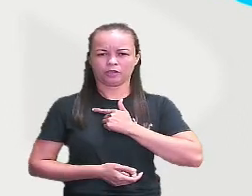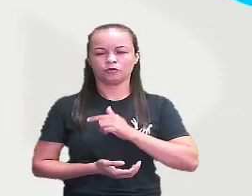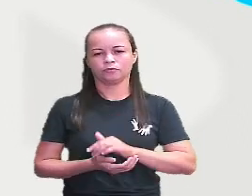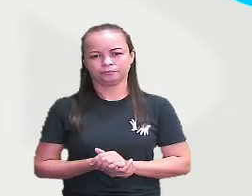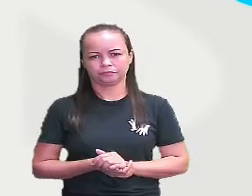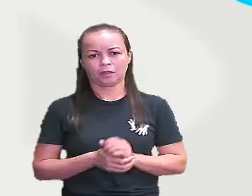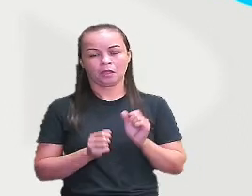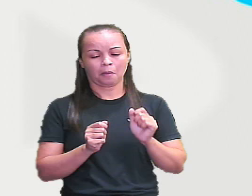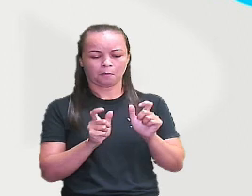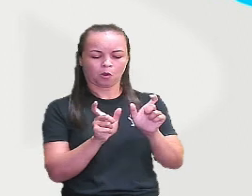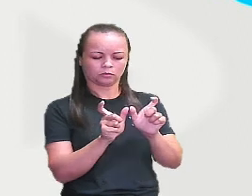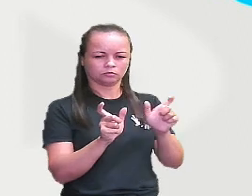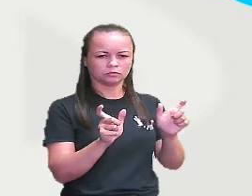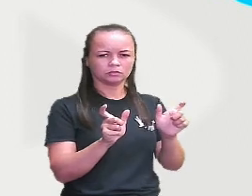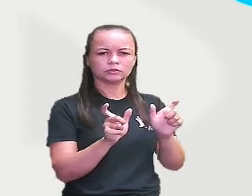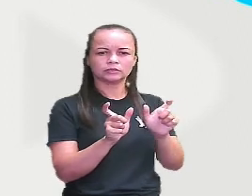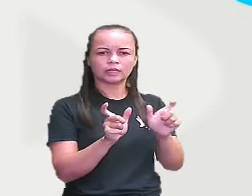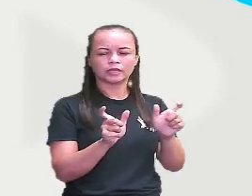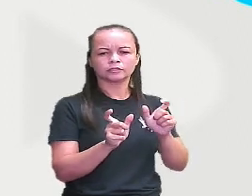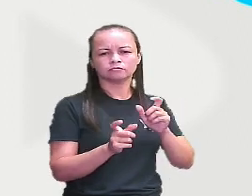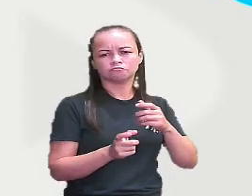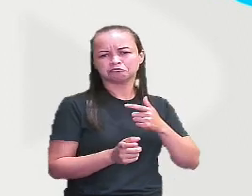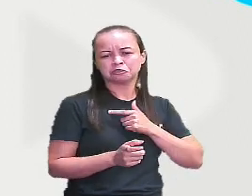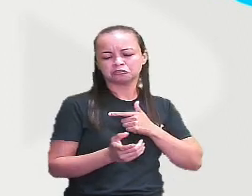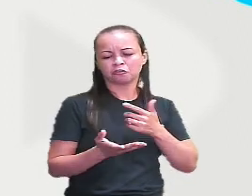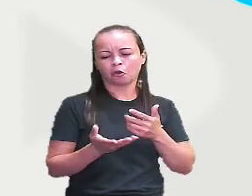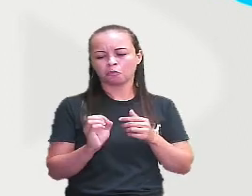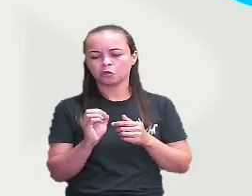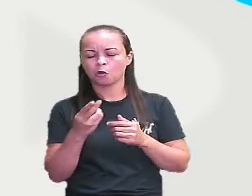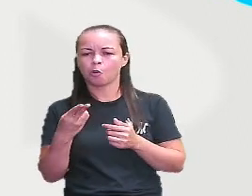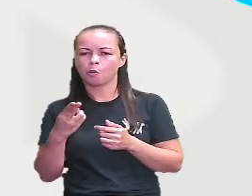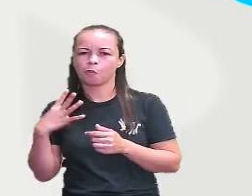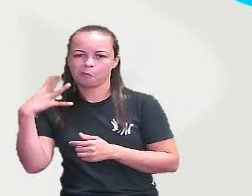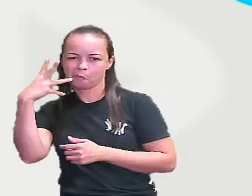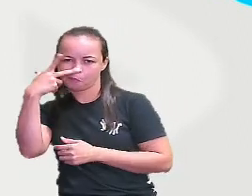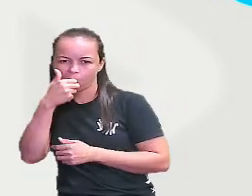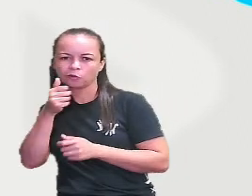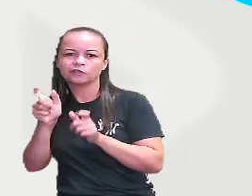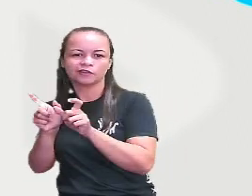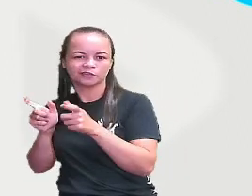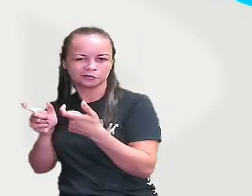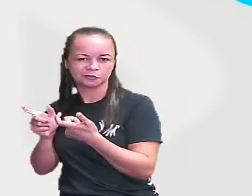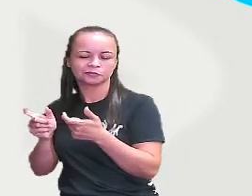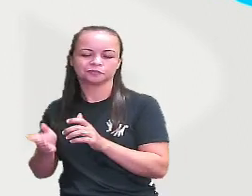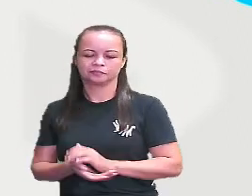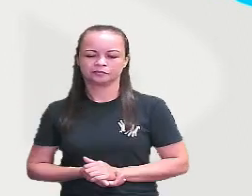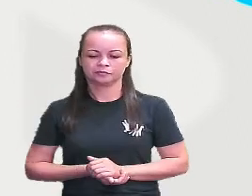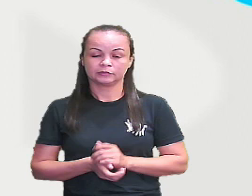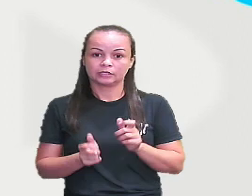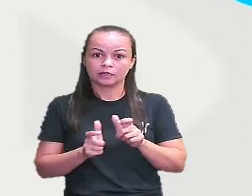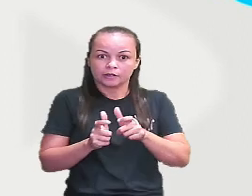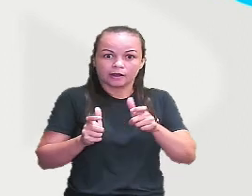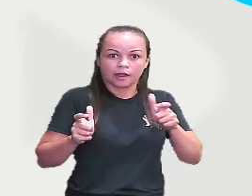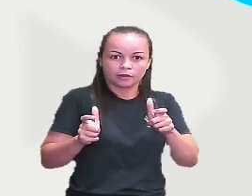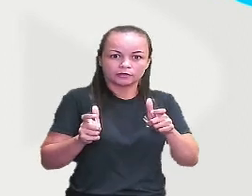pode ser disforme ou bonito, grande, enorme,